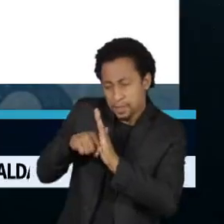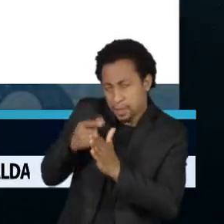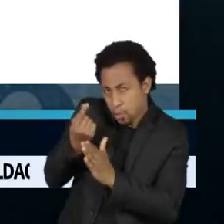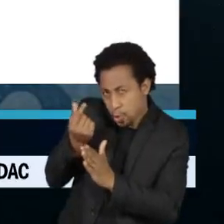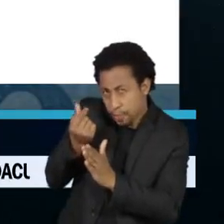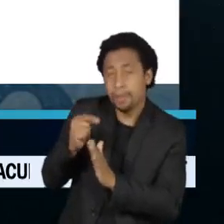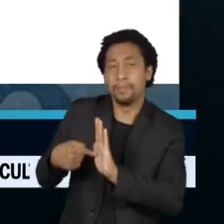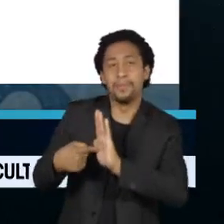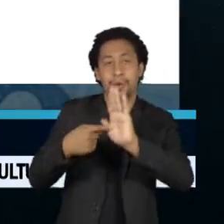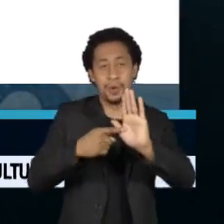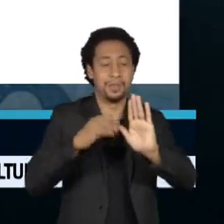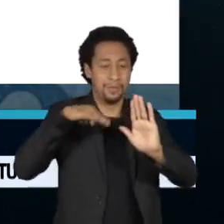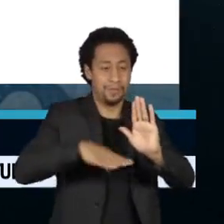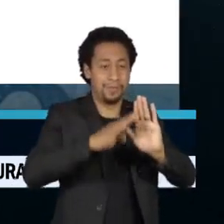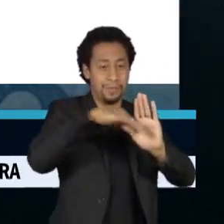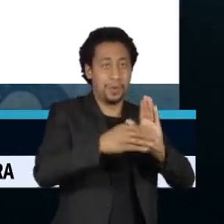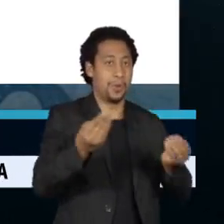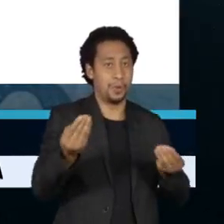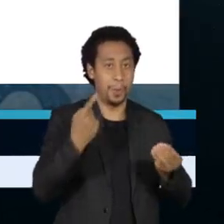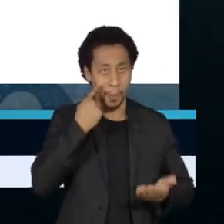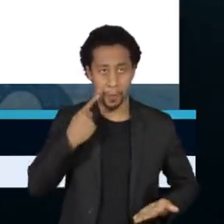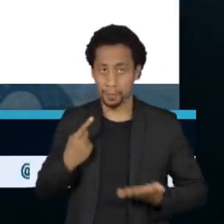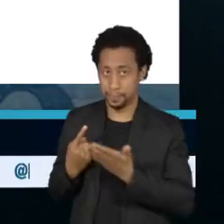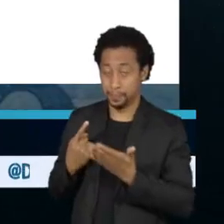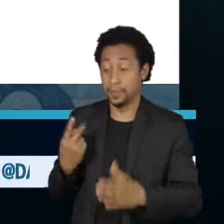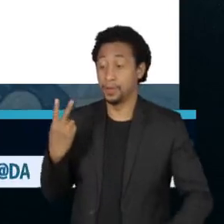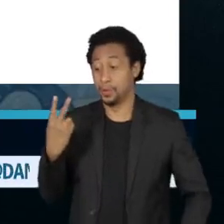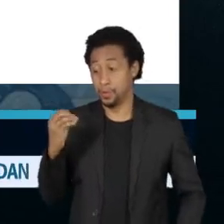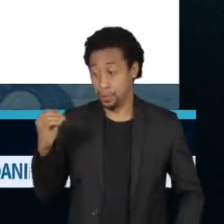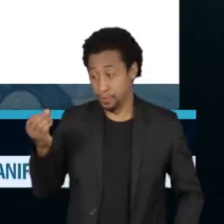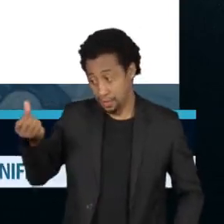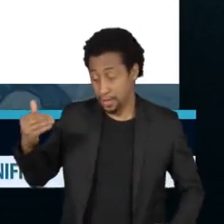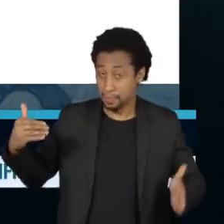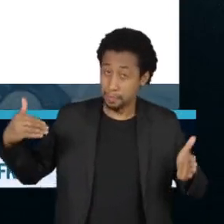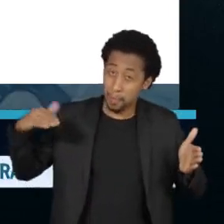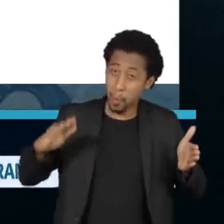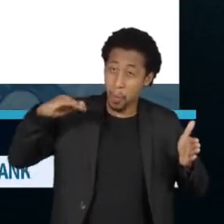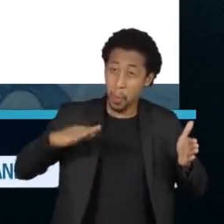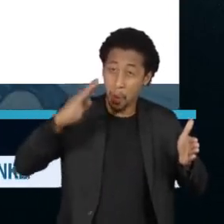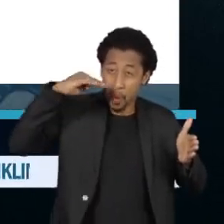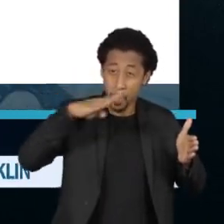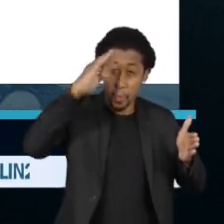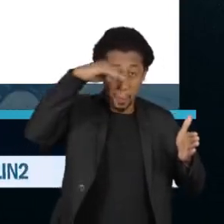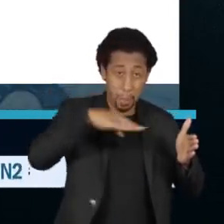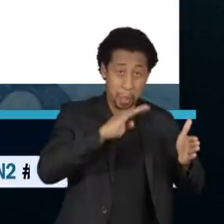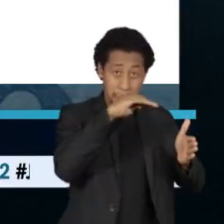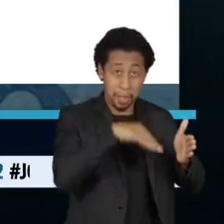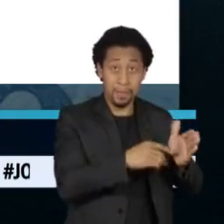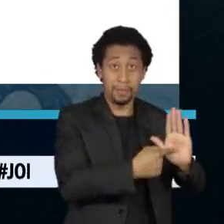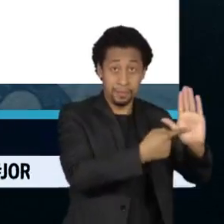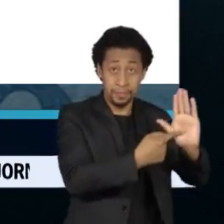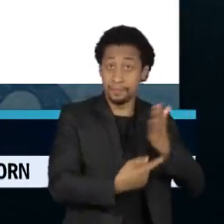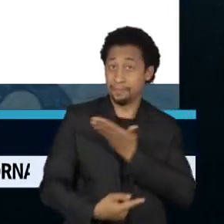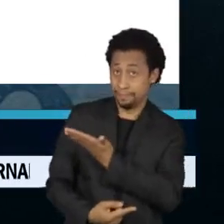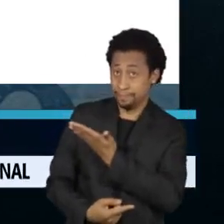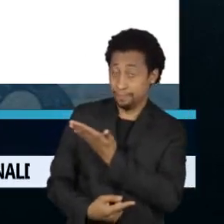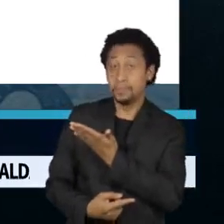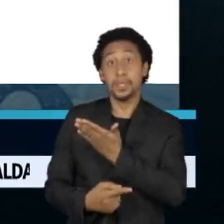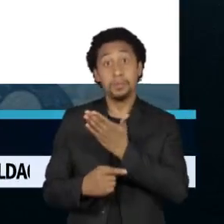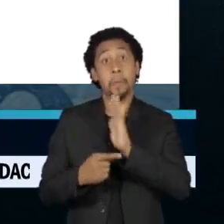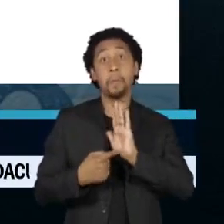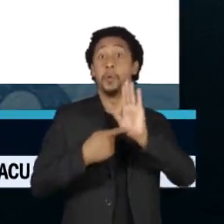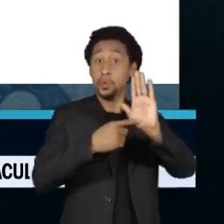mostra o vai-vem do índice de 2006 para cá. Na recessão de 2015 e 2016, o ICF ficou